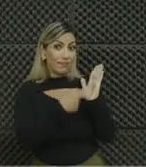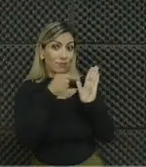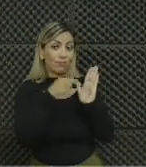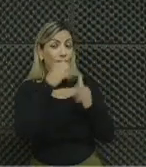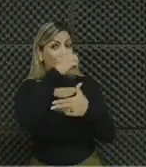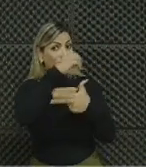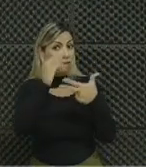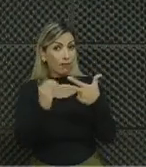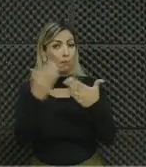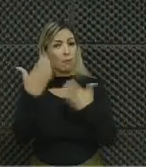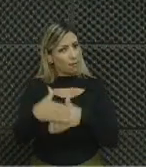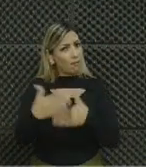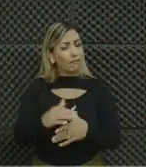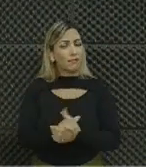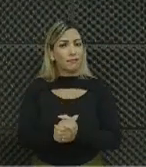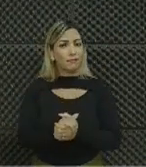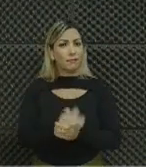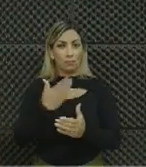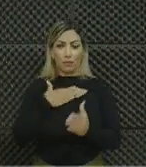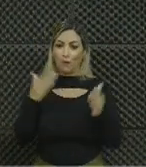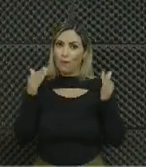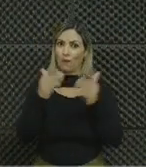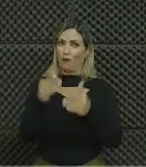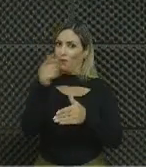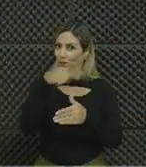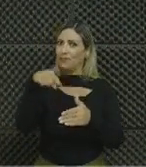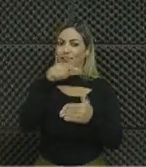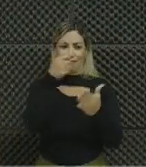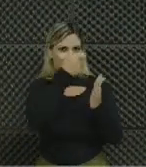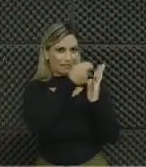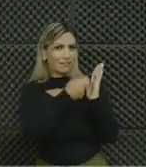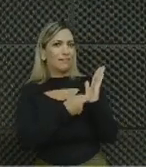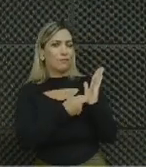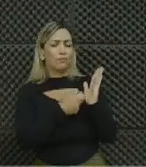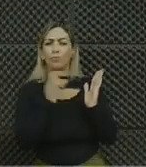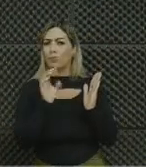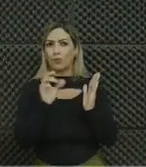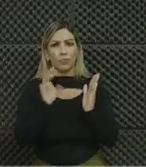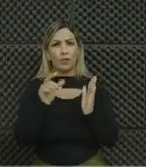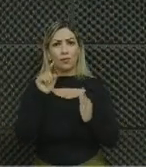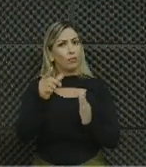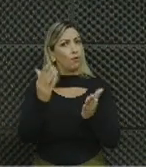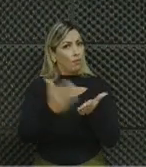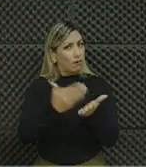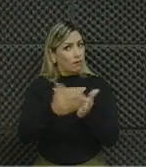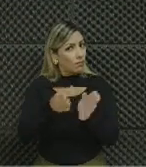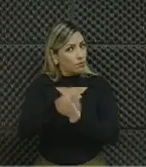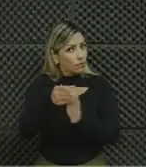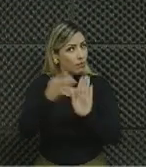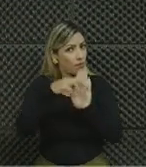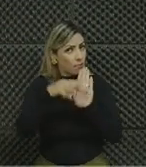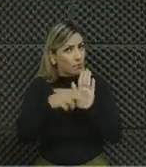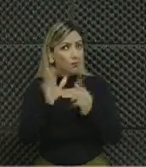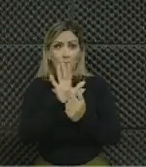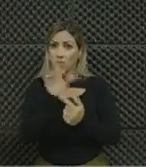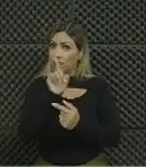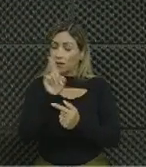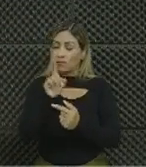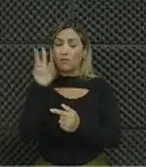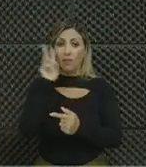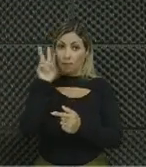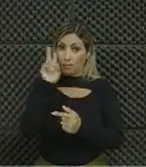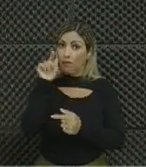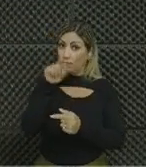Enem, que é, né, o meu foco com vocês. Mas não é só isso que a cartilha traz. Então, só para